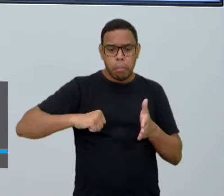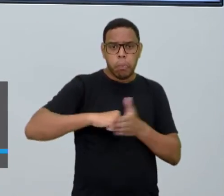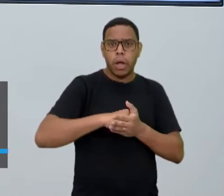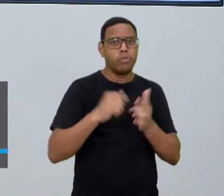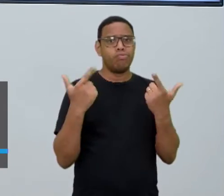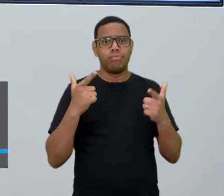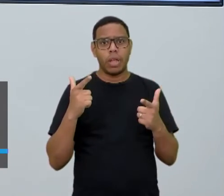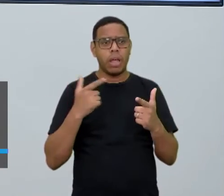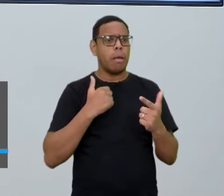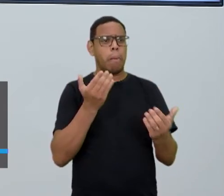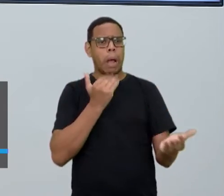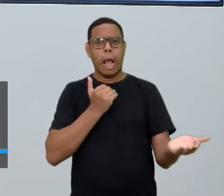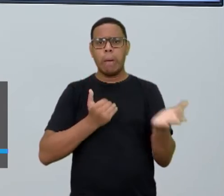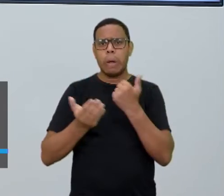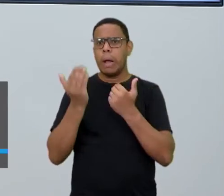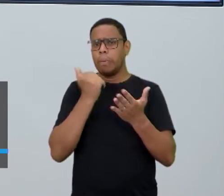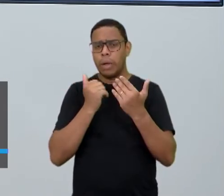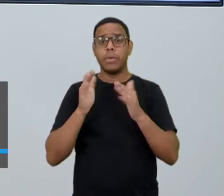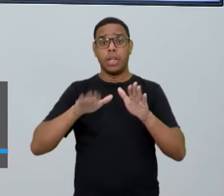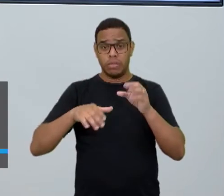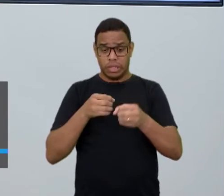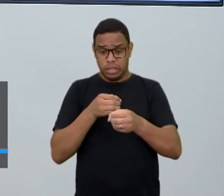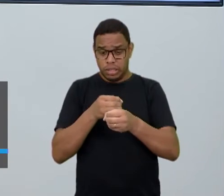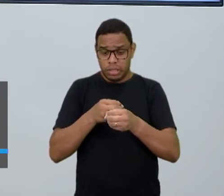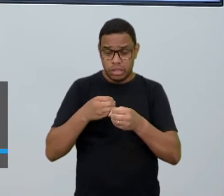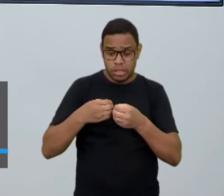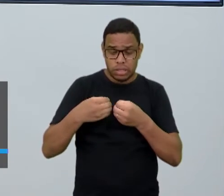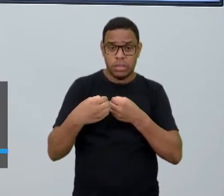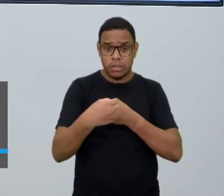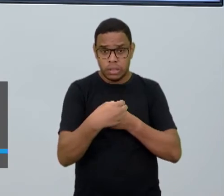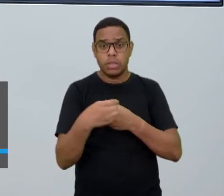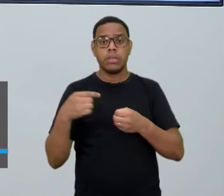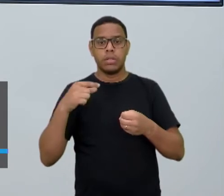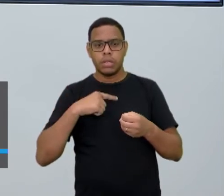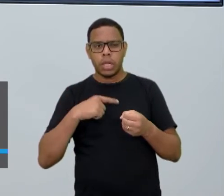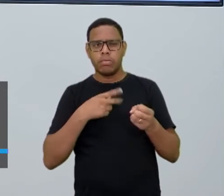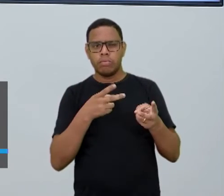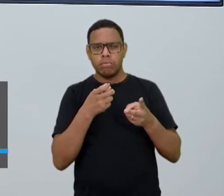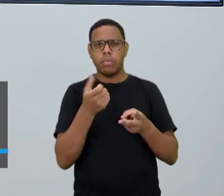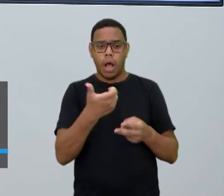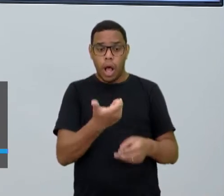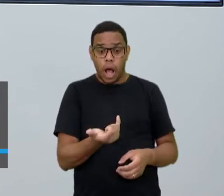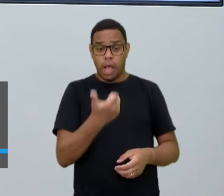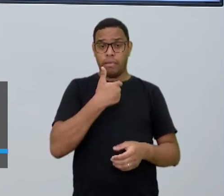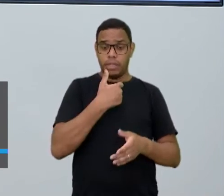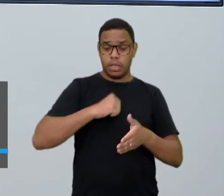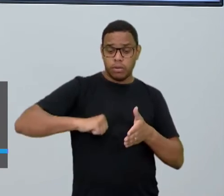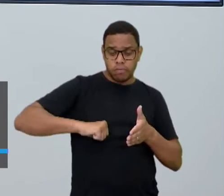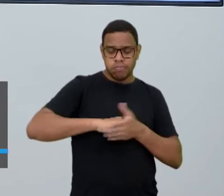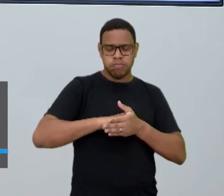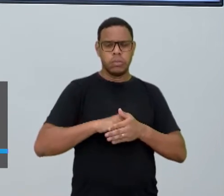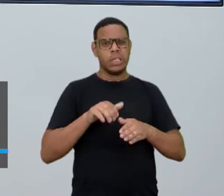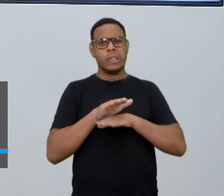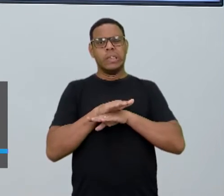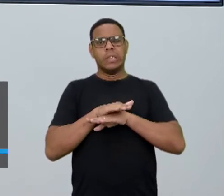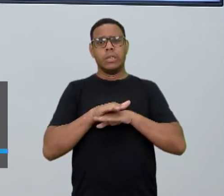saciedade. Muitas, né, dessas células, então, que tem esses receptores específicos para a ação da